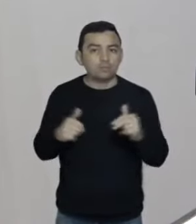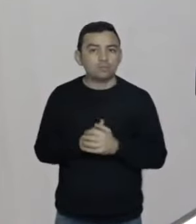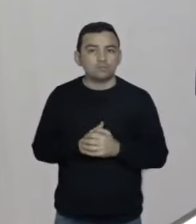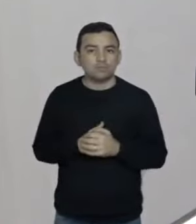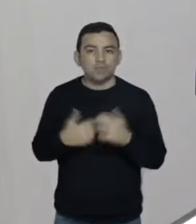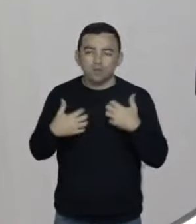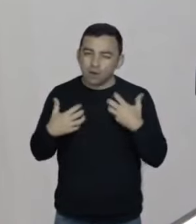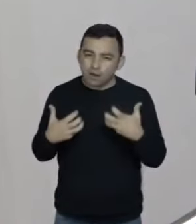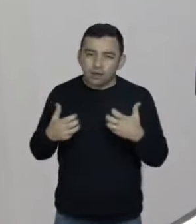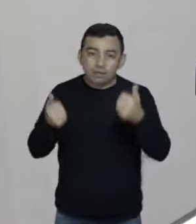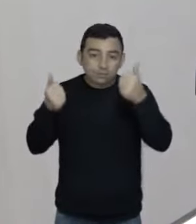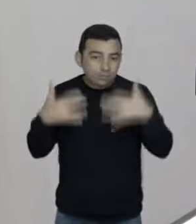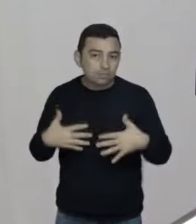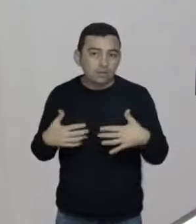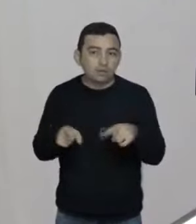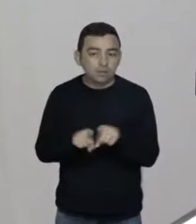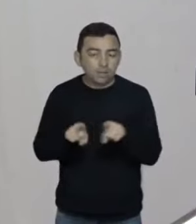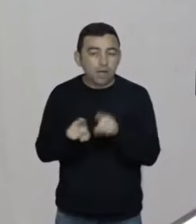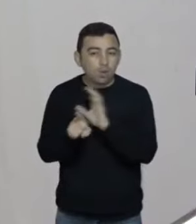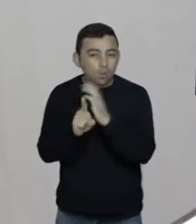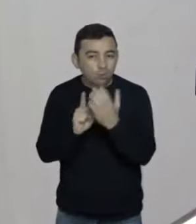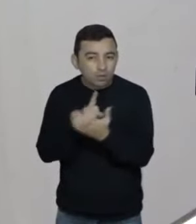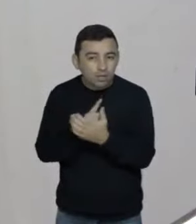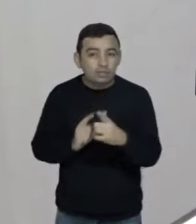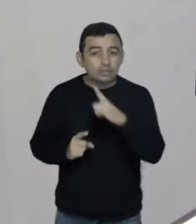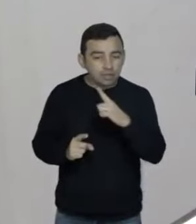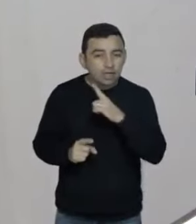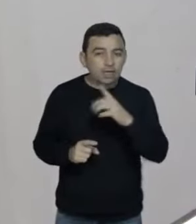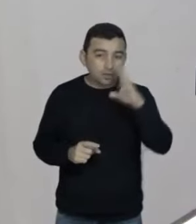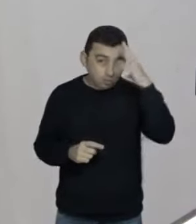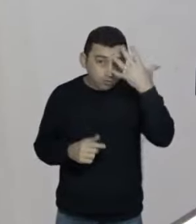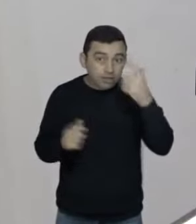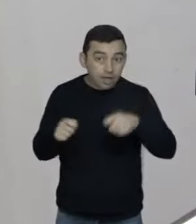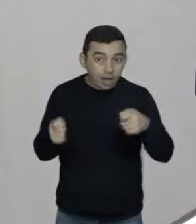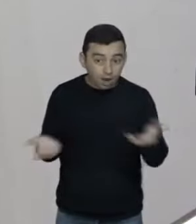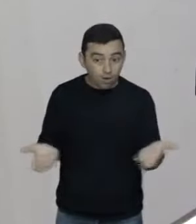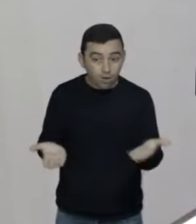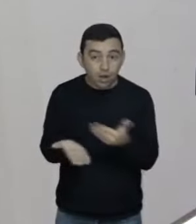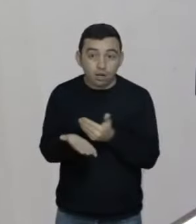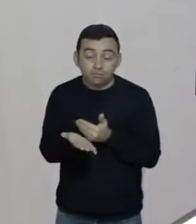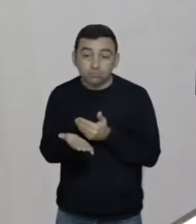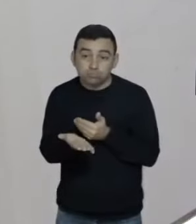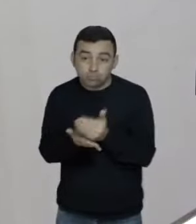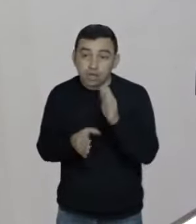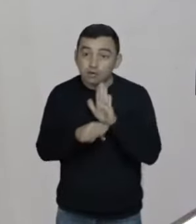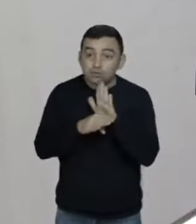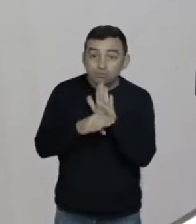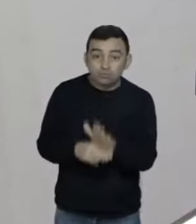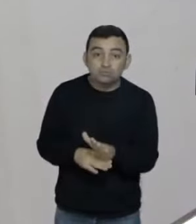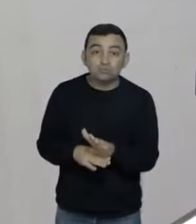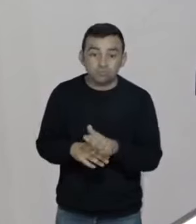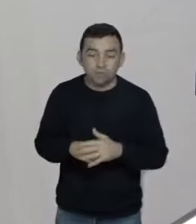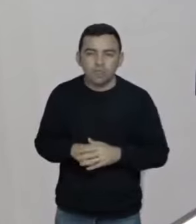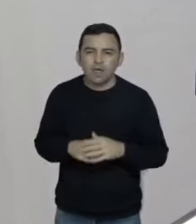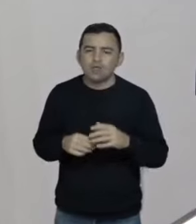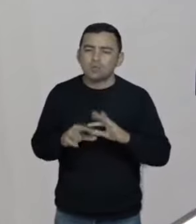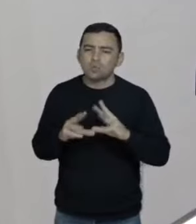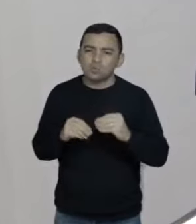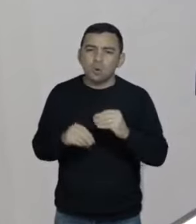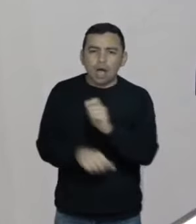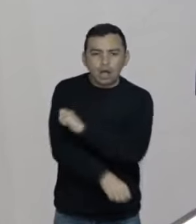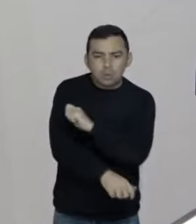que o próprio como dado escolar tem soluções paliativas nesse momento para que aqueles alunos retornem as escolas especialmente